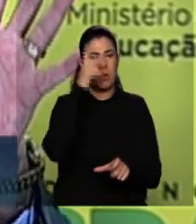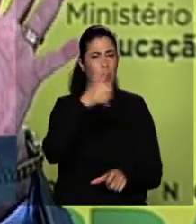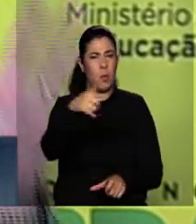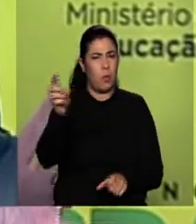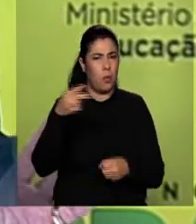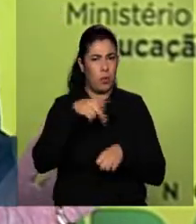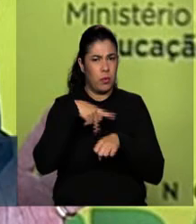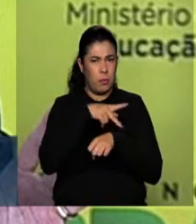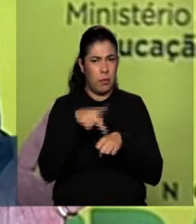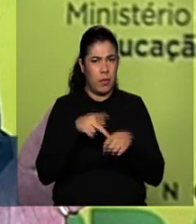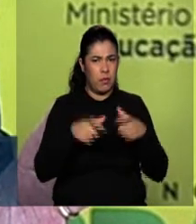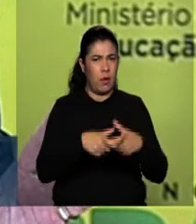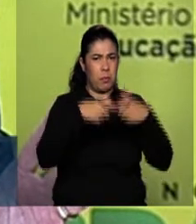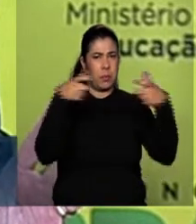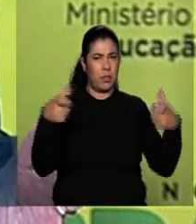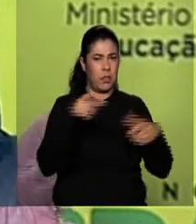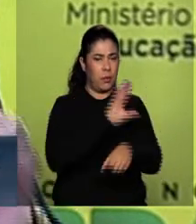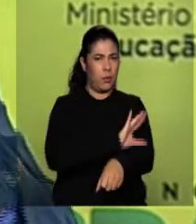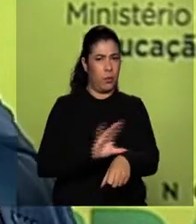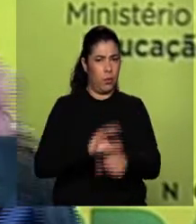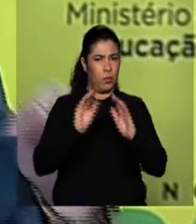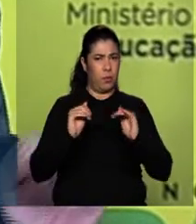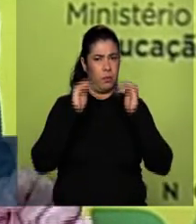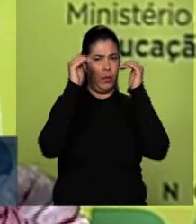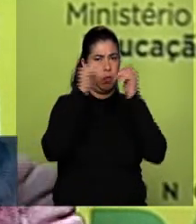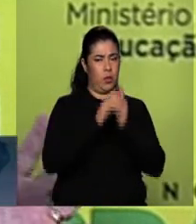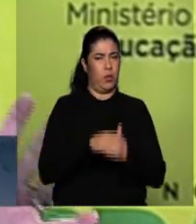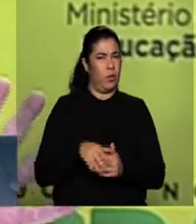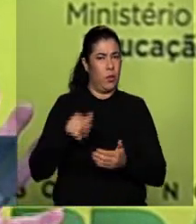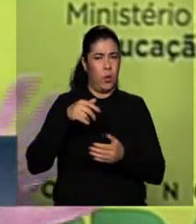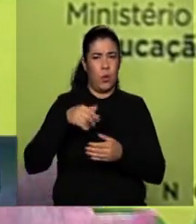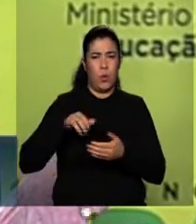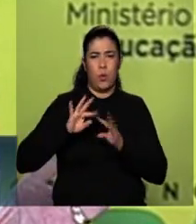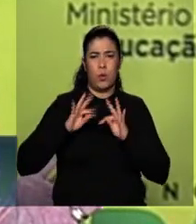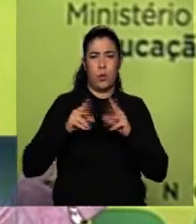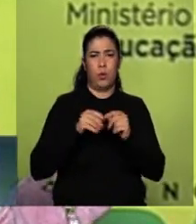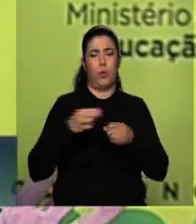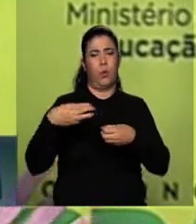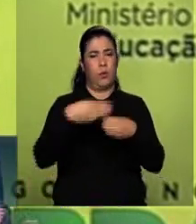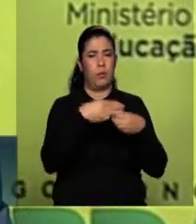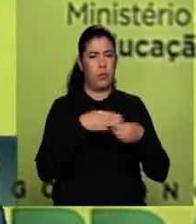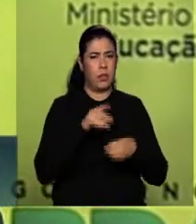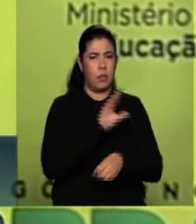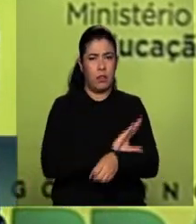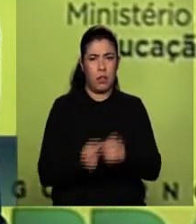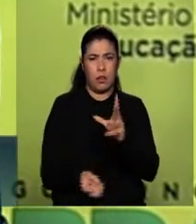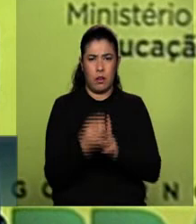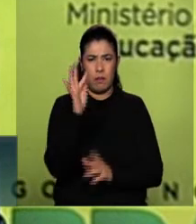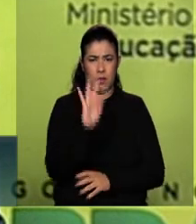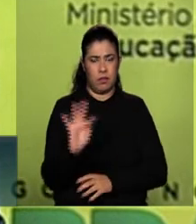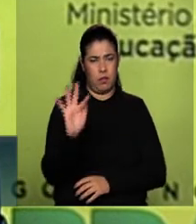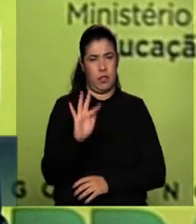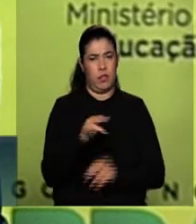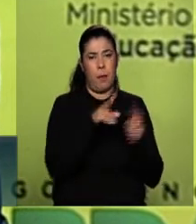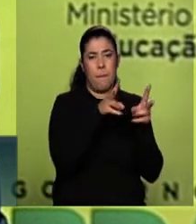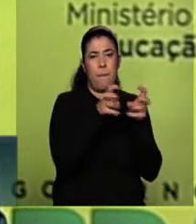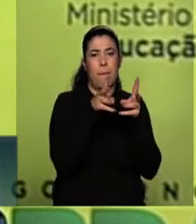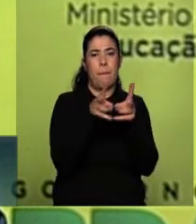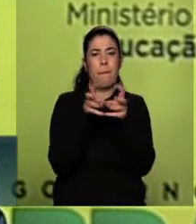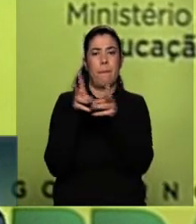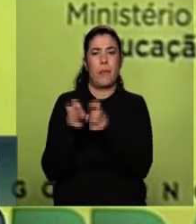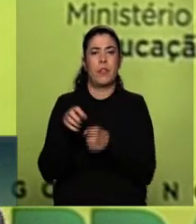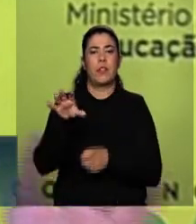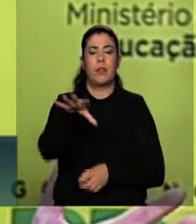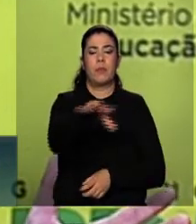faz a expansão do ensino superior em qualquer área, colocando em todos os municípios. Você faz um planejamento, observando regiões, dando oportunidade